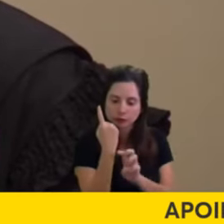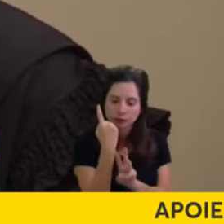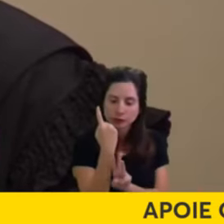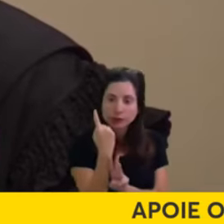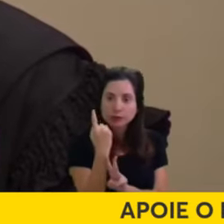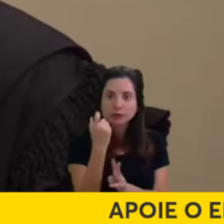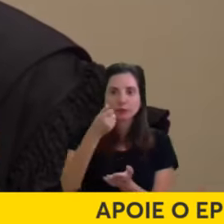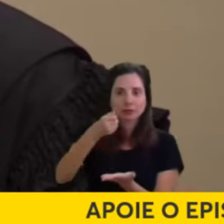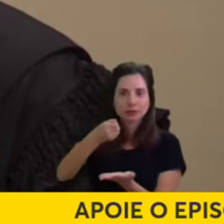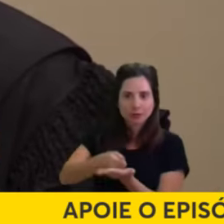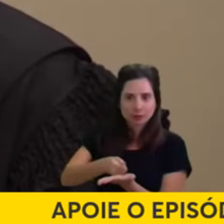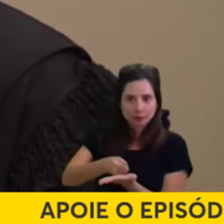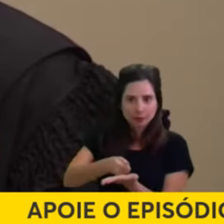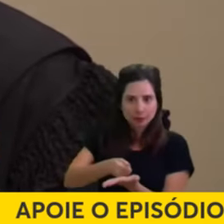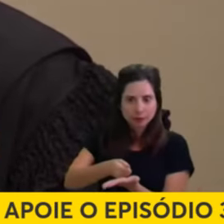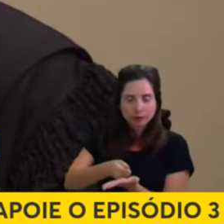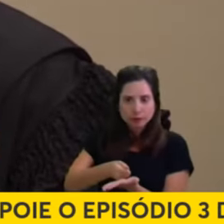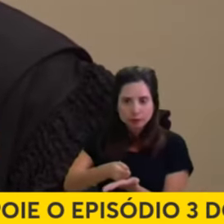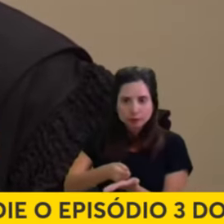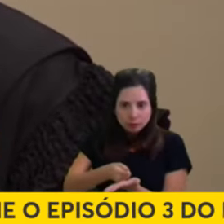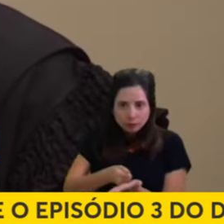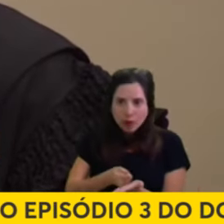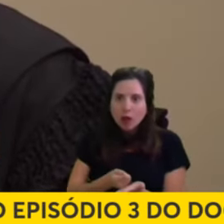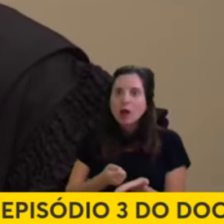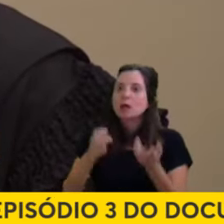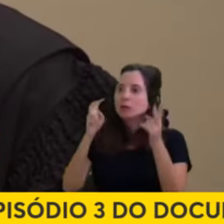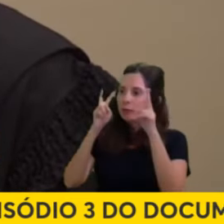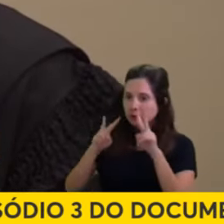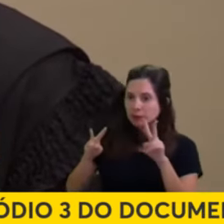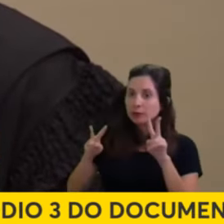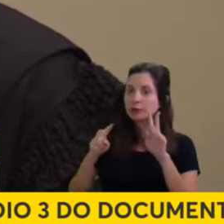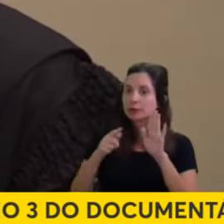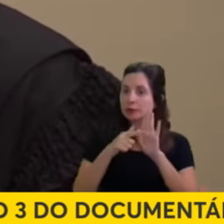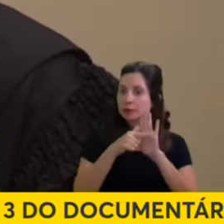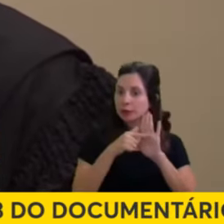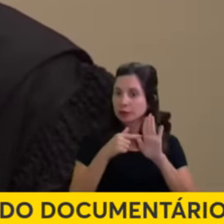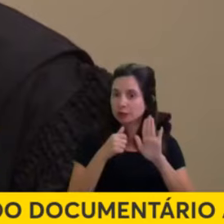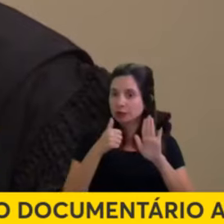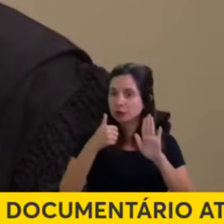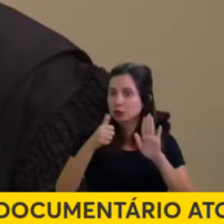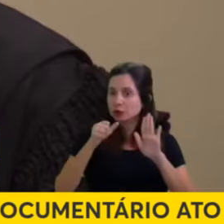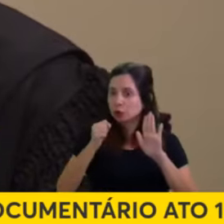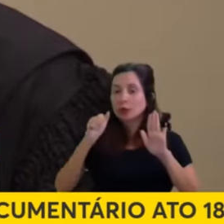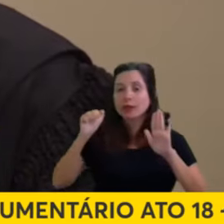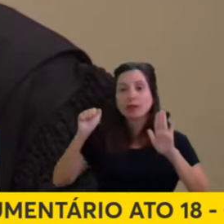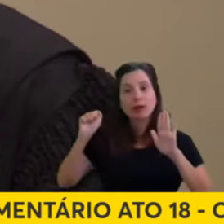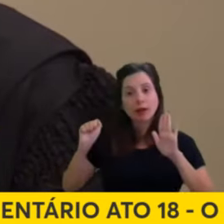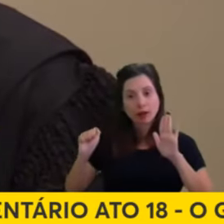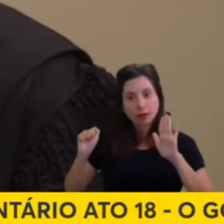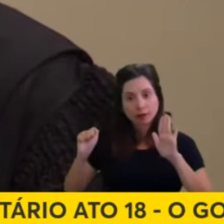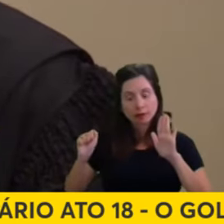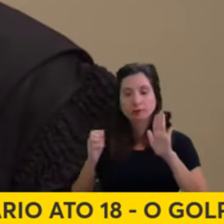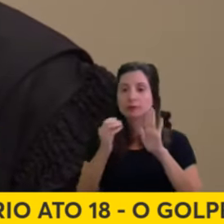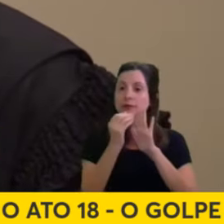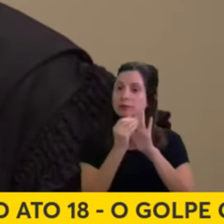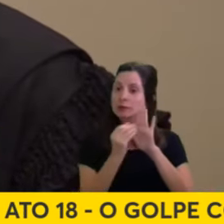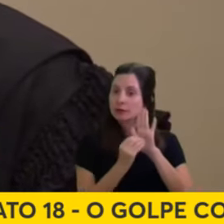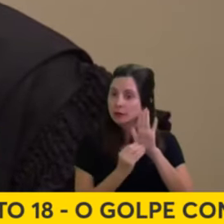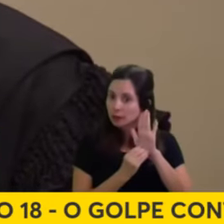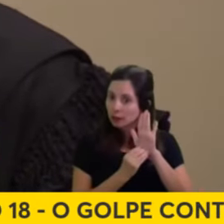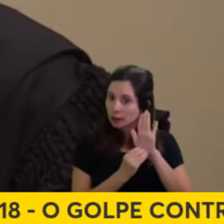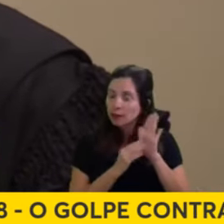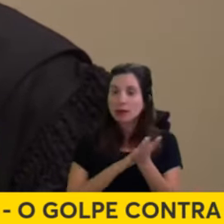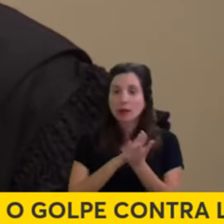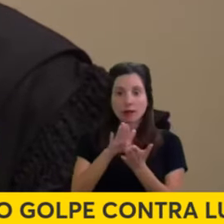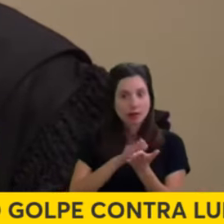assim ouvido a seus autores dos termos do Artigo 18 a da Lei eleitoral em que fala que esses valores não estão sujeite limite de gastos afinal de